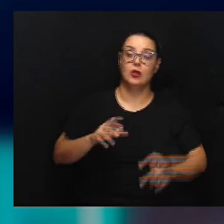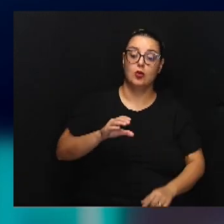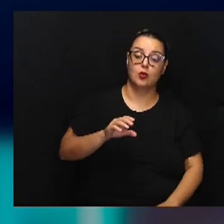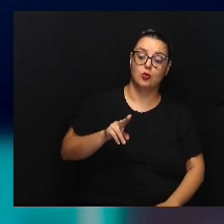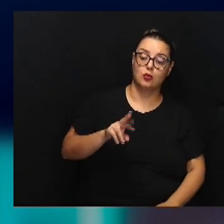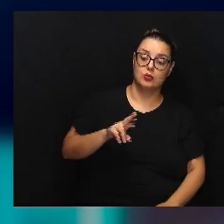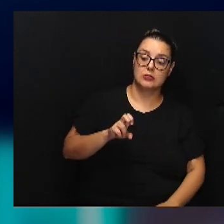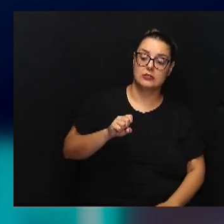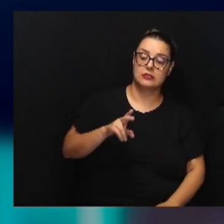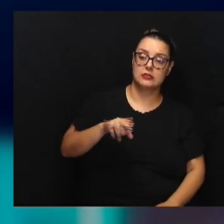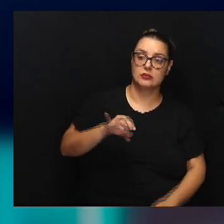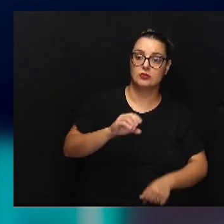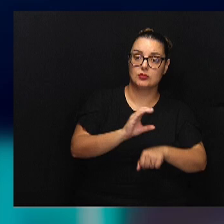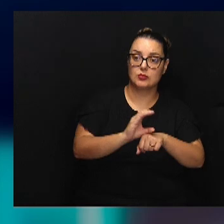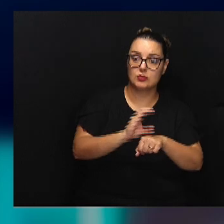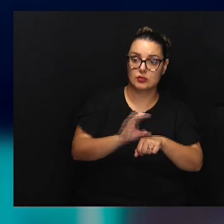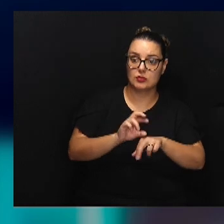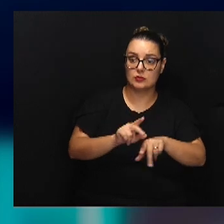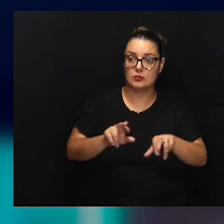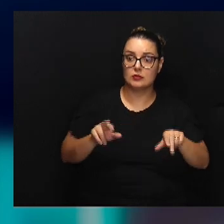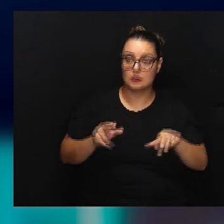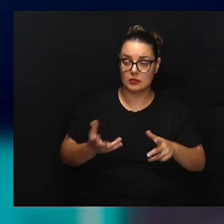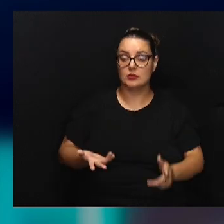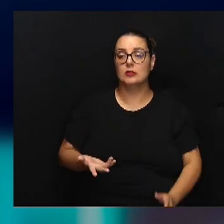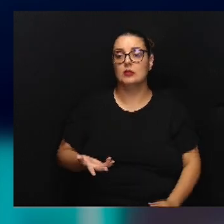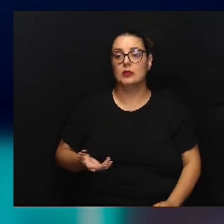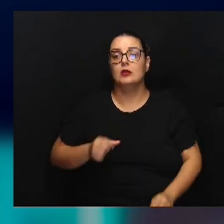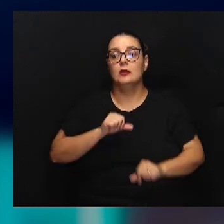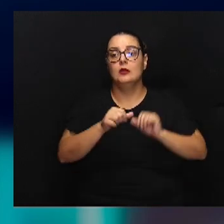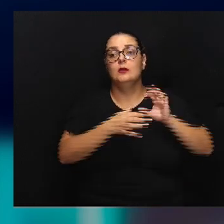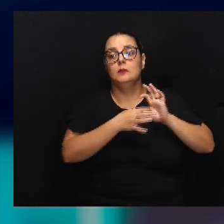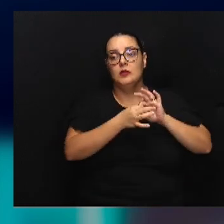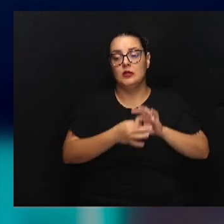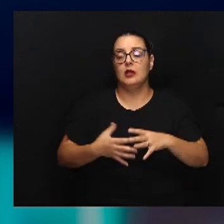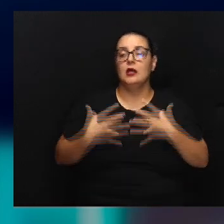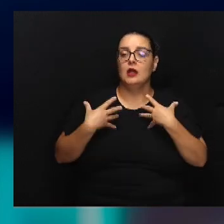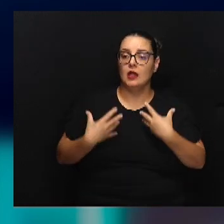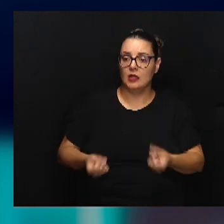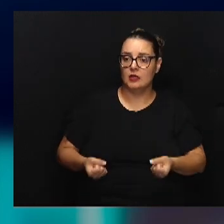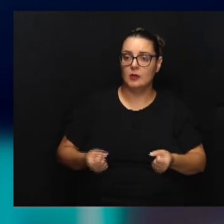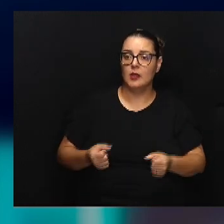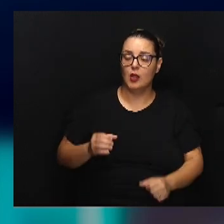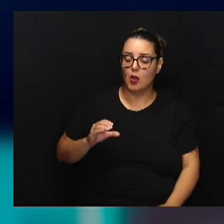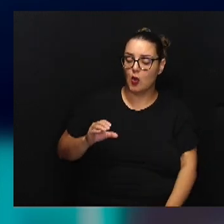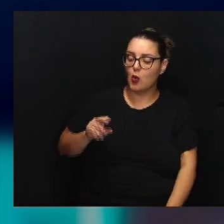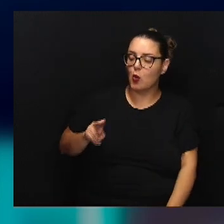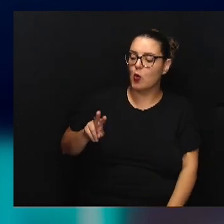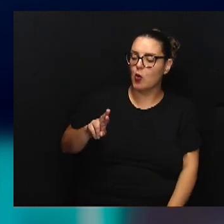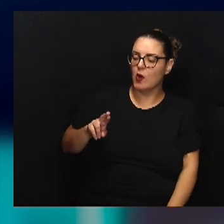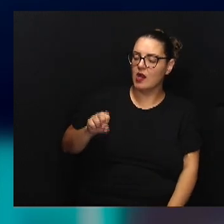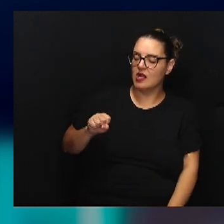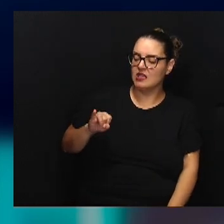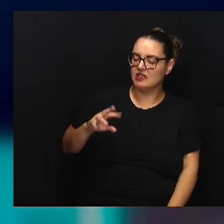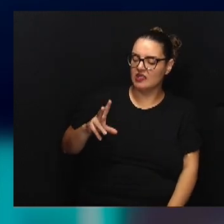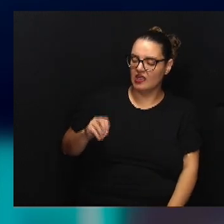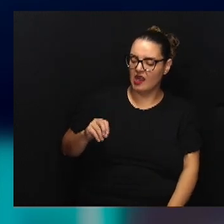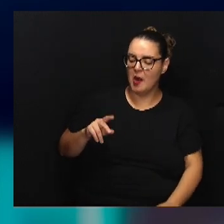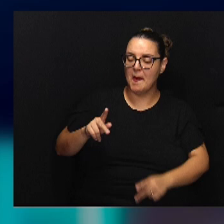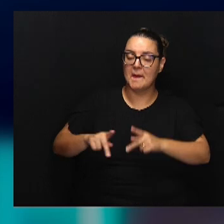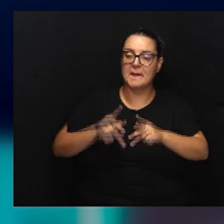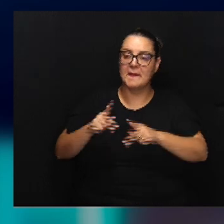nós optamos por mudar nesse momento, nesse contexto, assumindo cursinhos populares com um